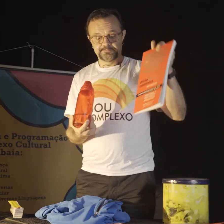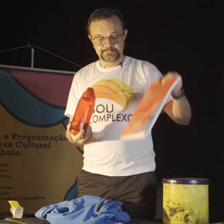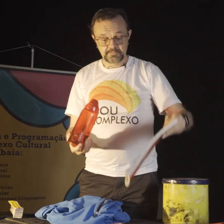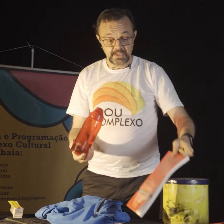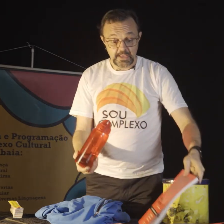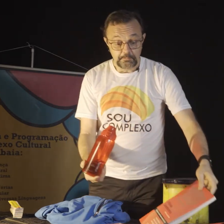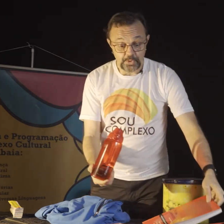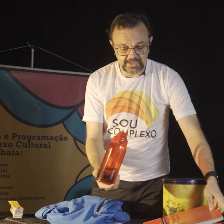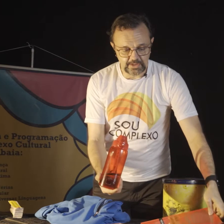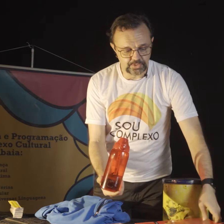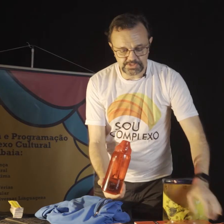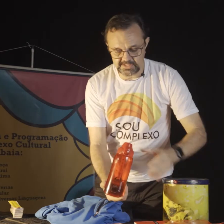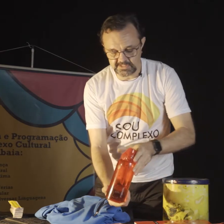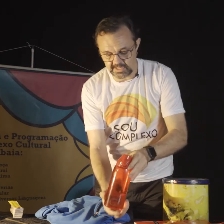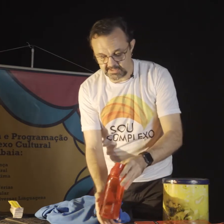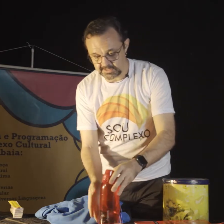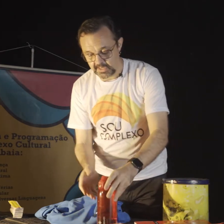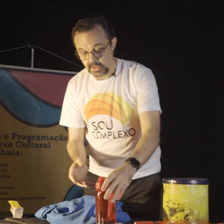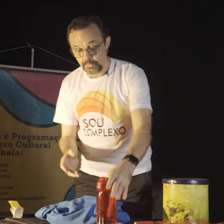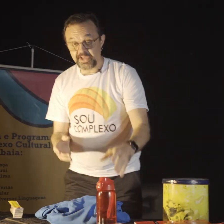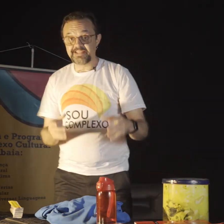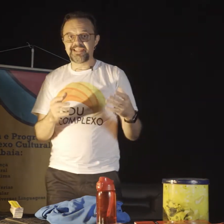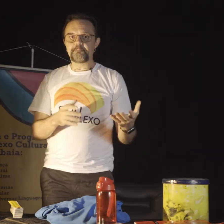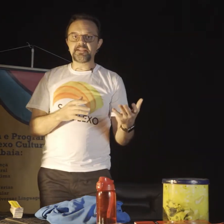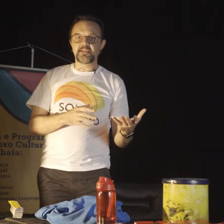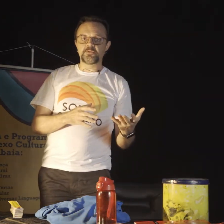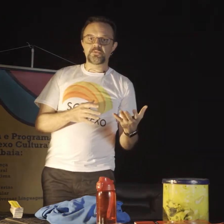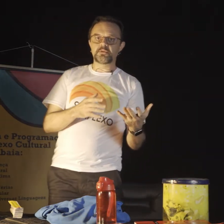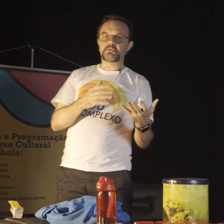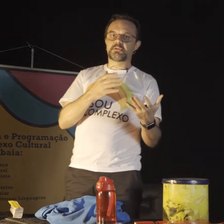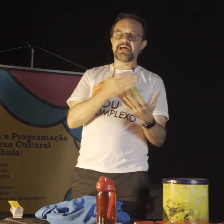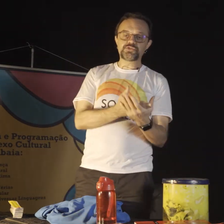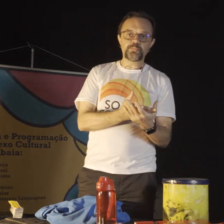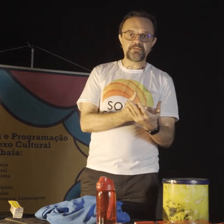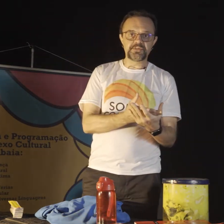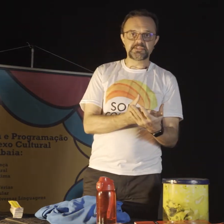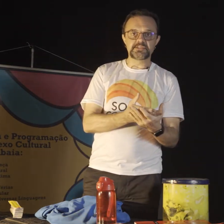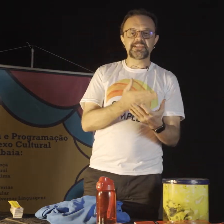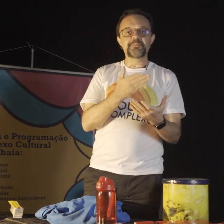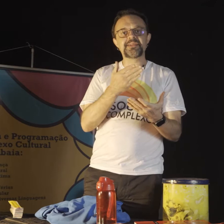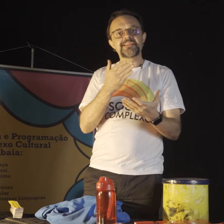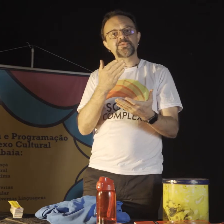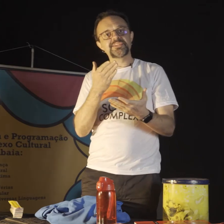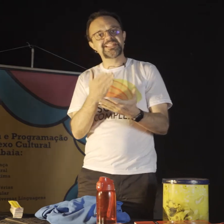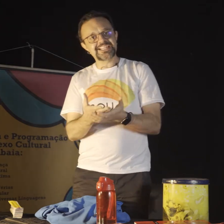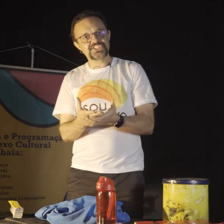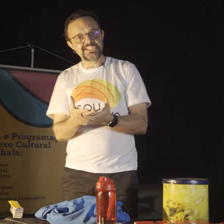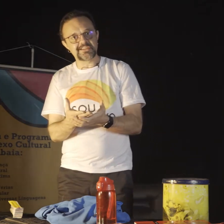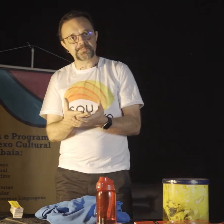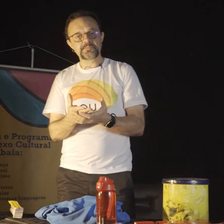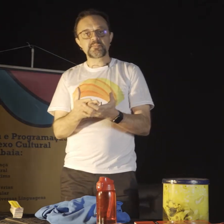livro. Por que eu trouxe esses três? Porque dependendo da superfície e dependendo